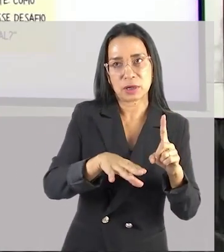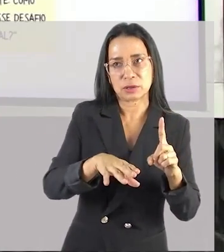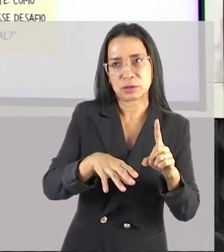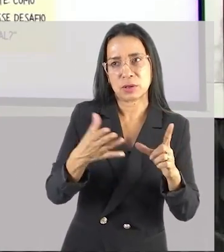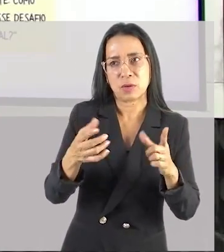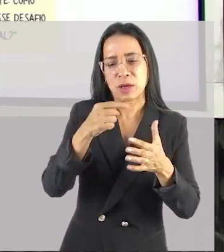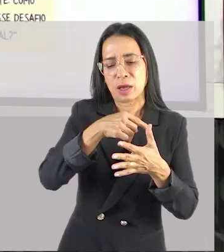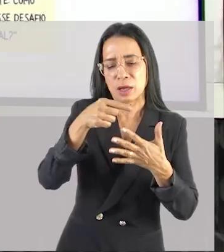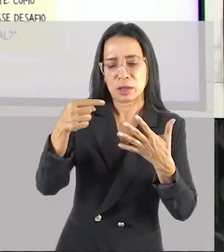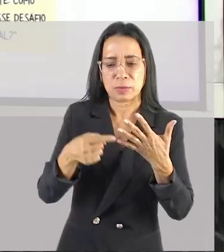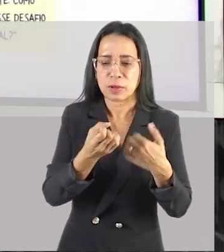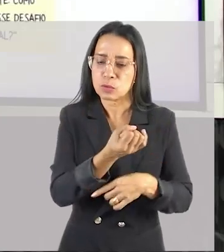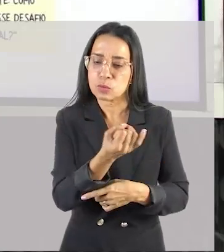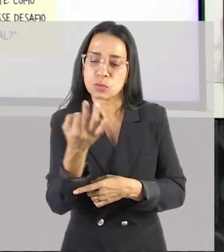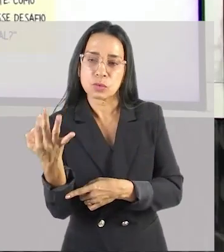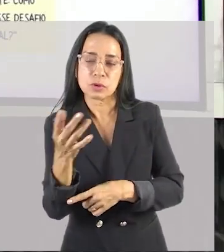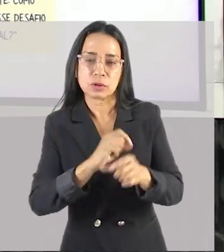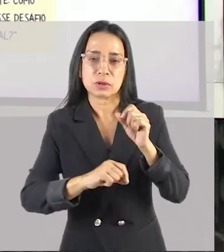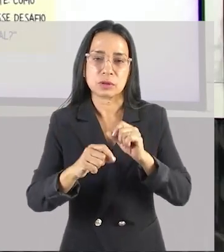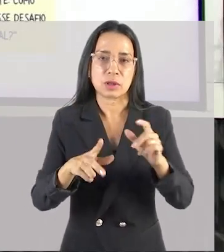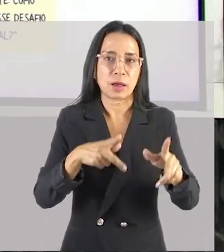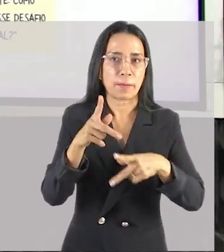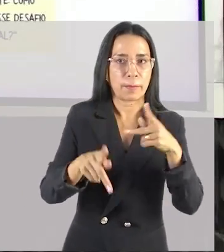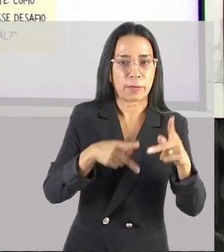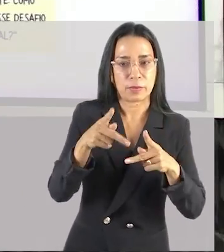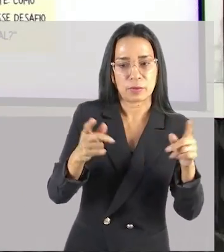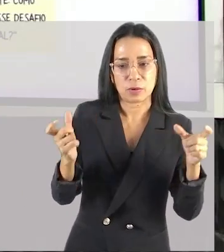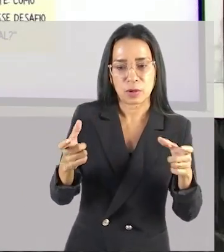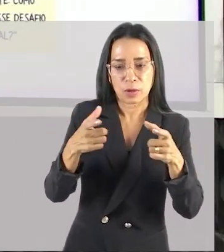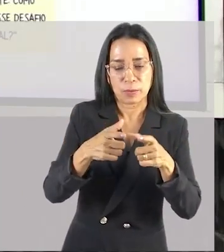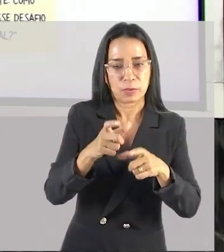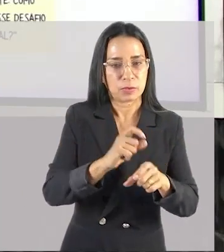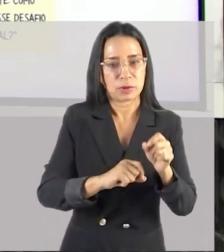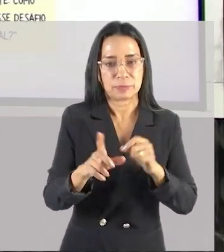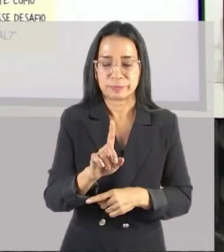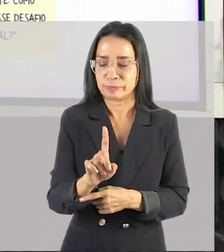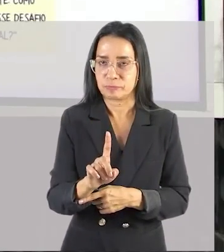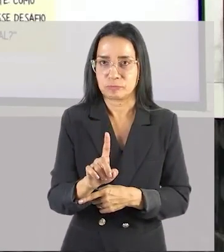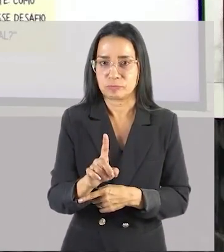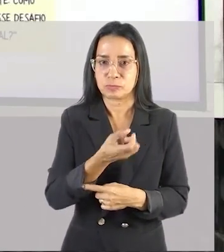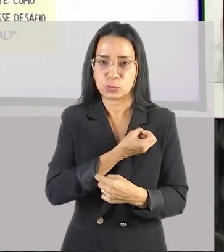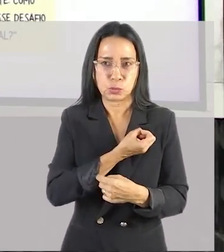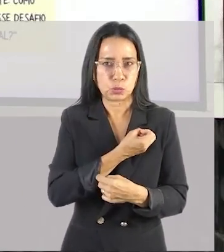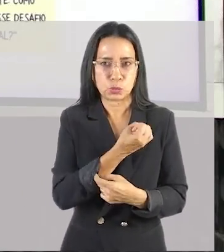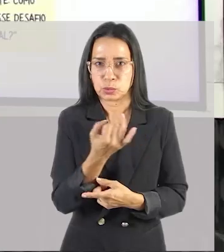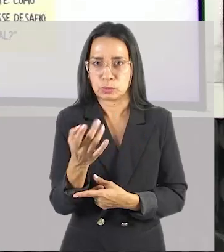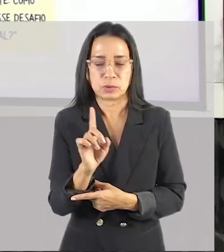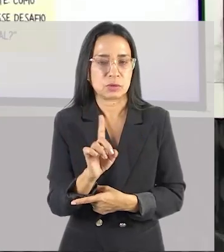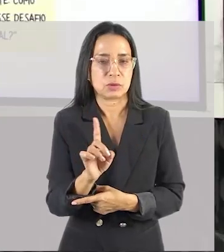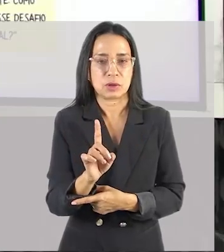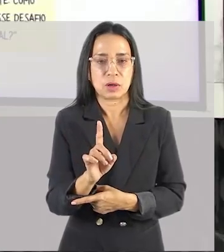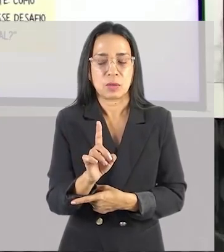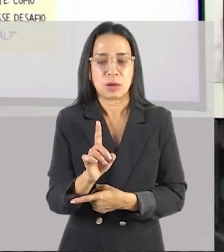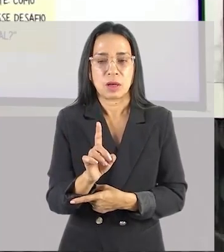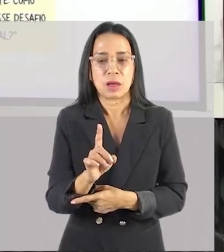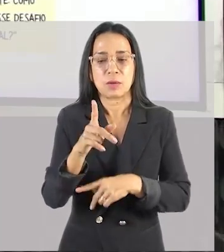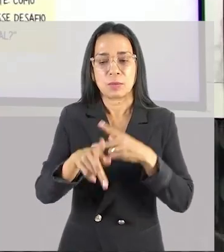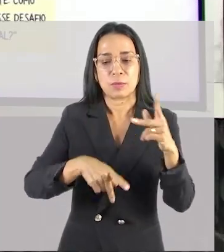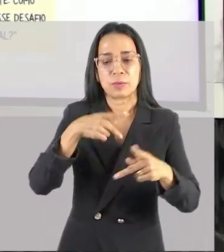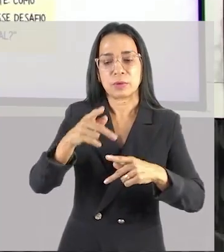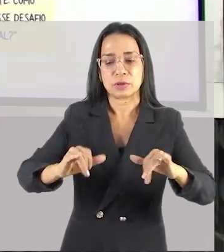que as populações que são minoradas são populações menores em números. Não é isso. É uma população que